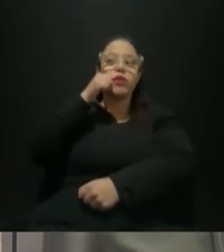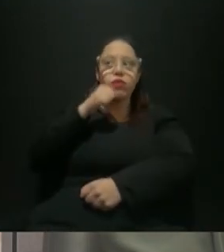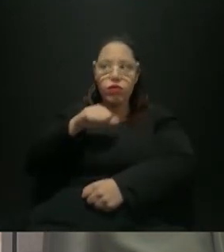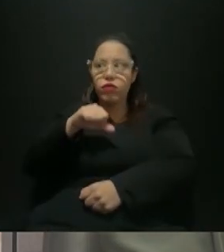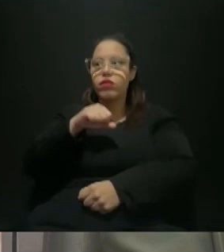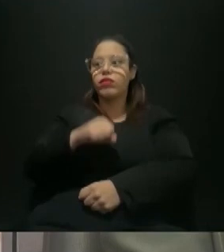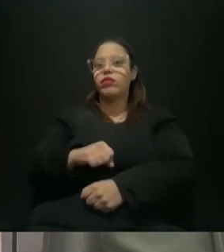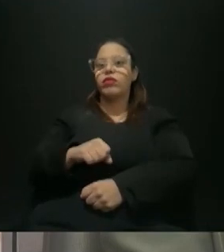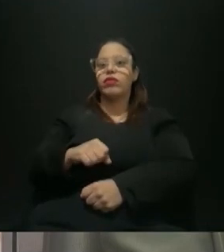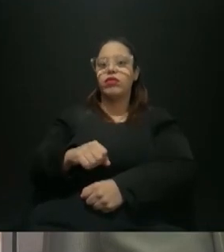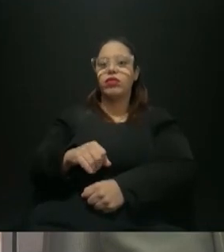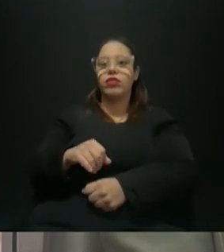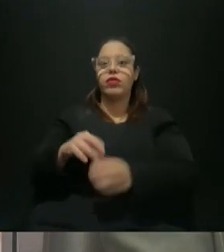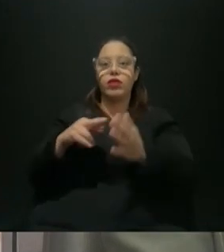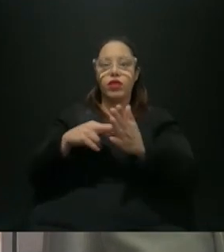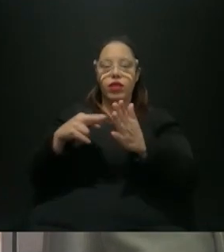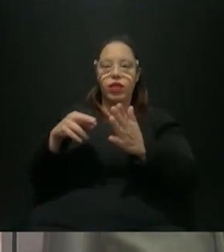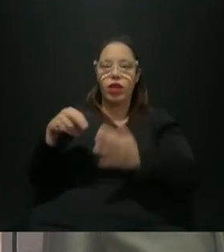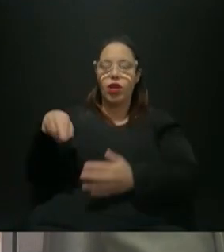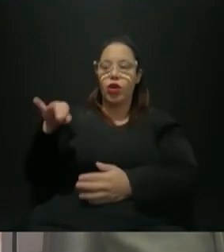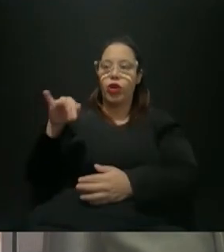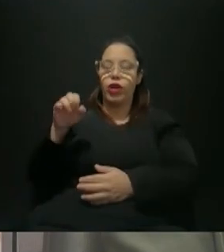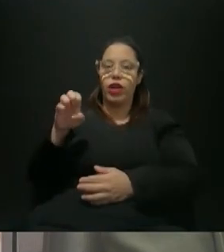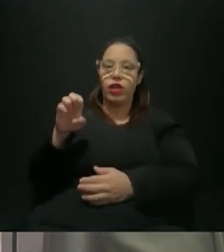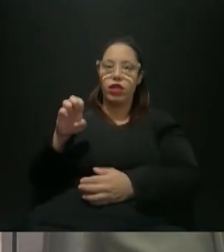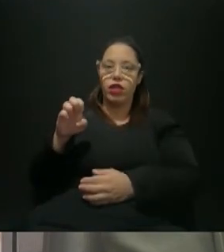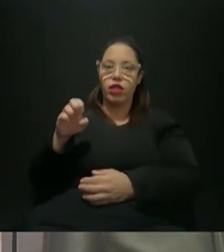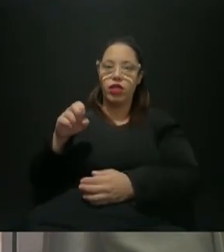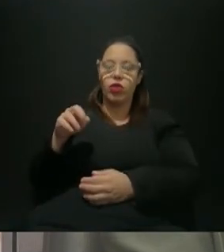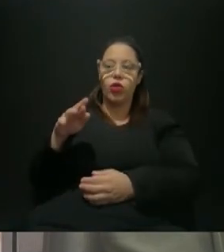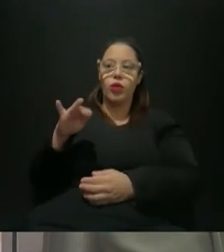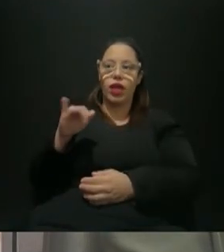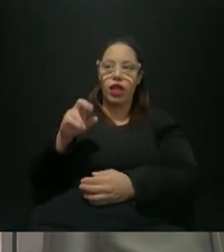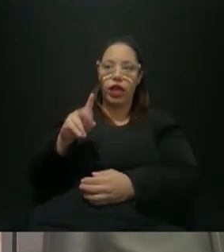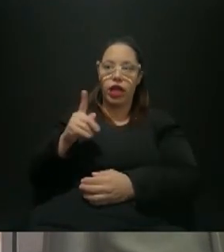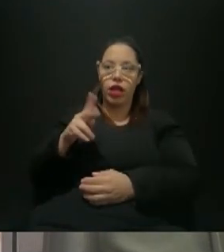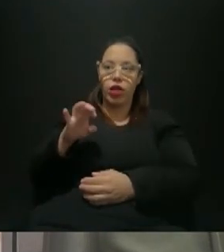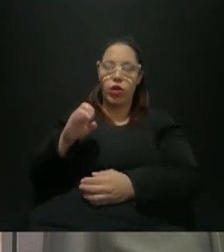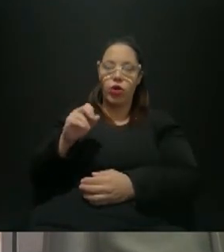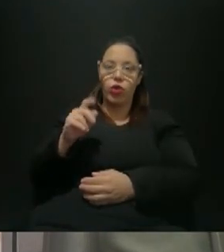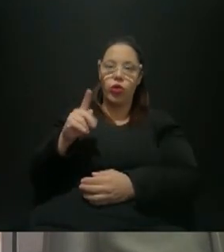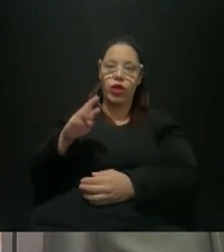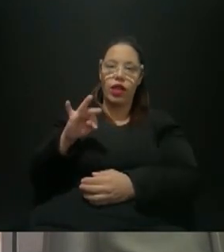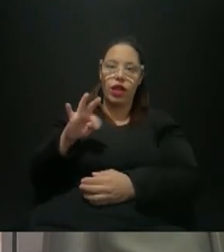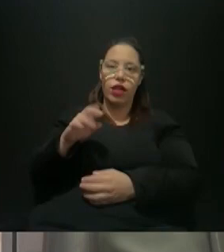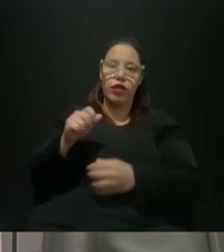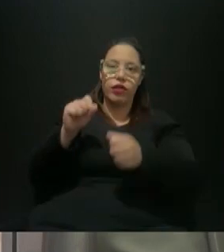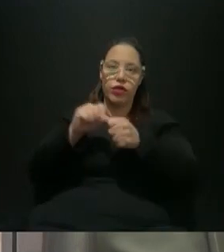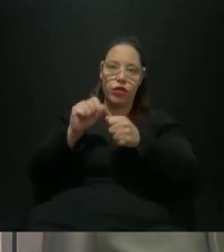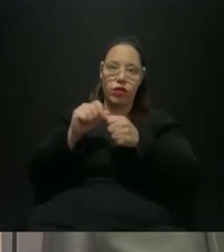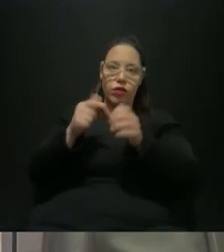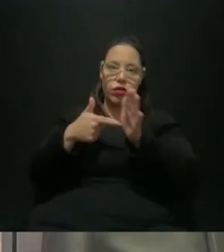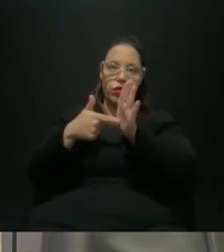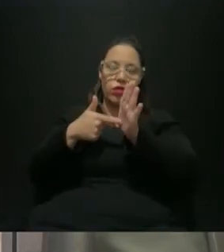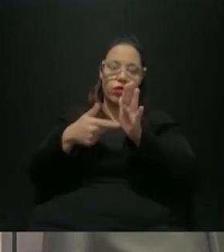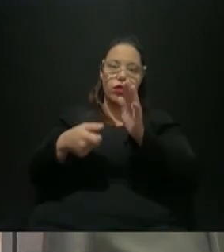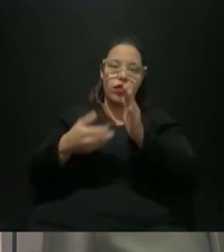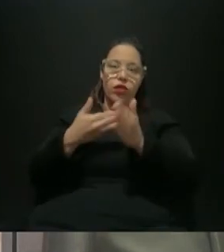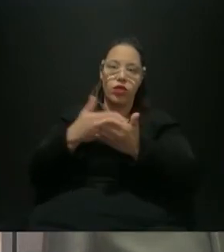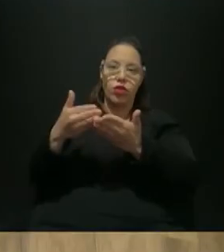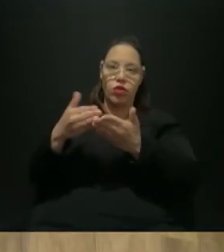recorte da região noroeste que o Conselho Tutelar fez a apresentação agora no começo do ano. Lá no